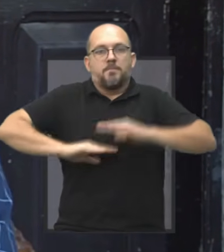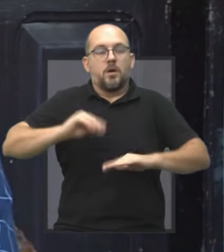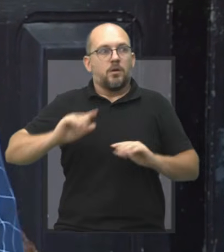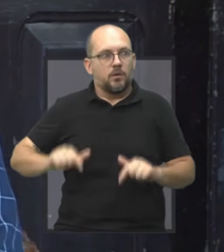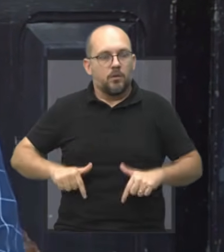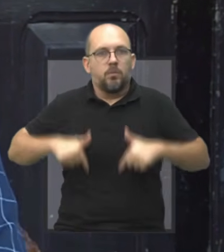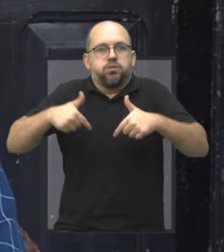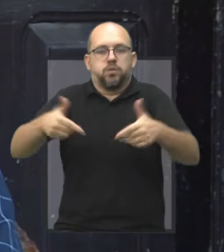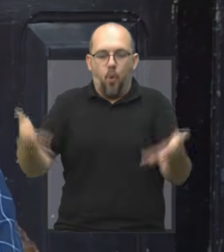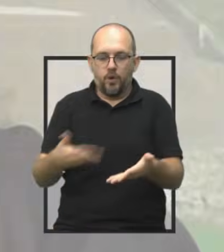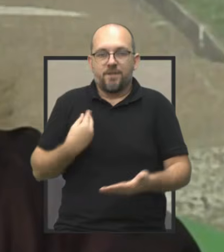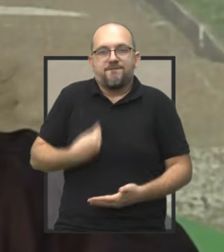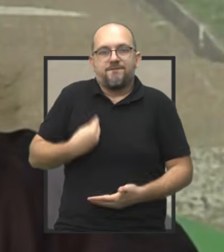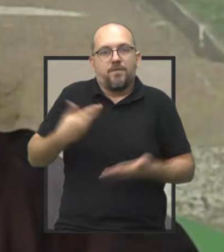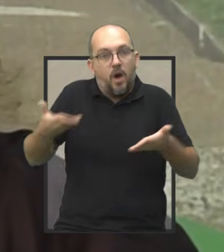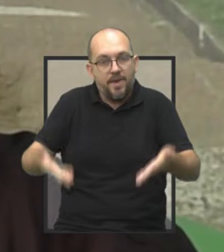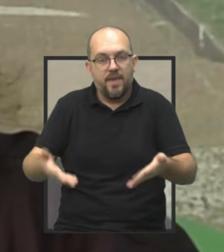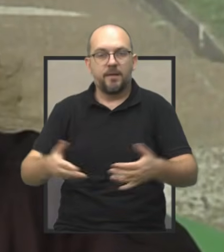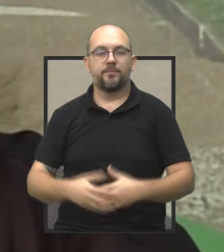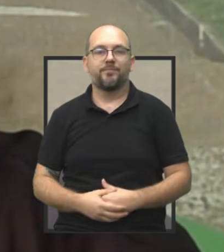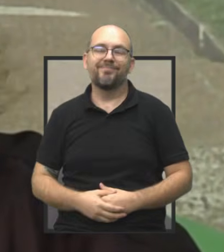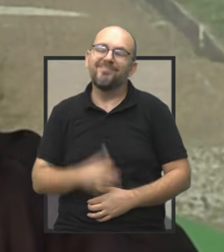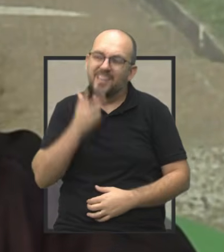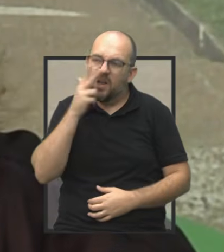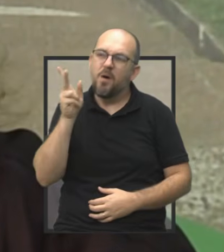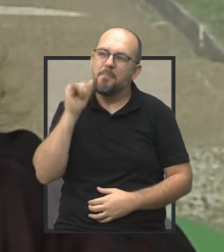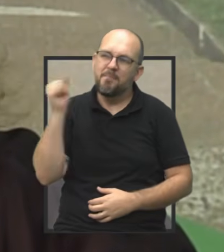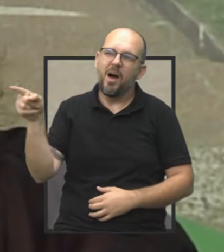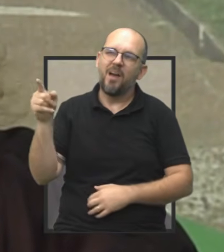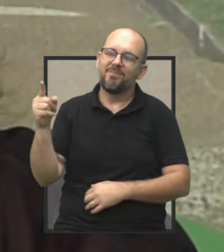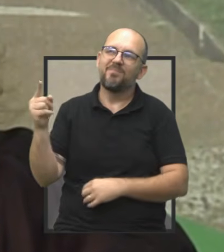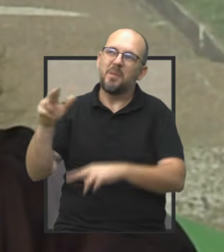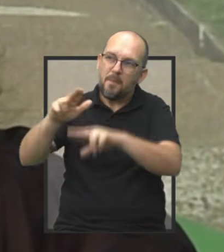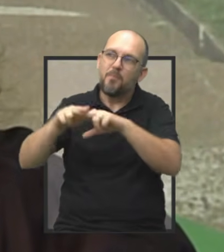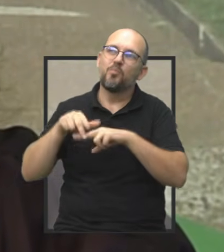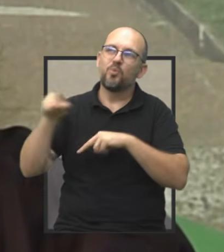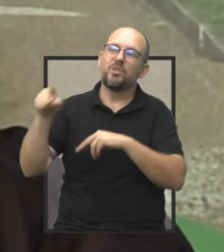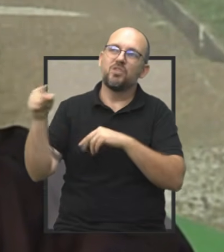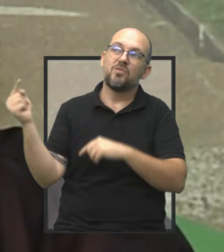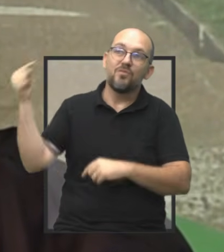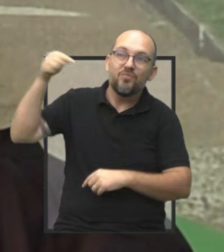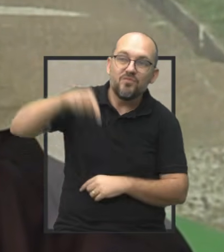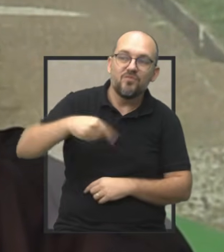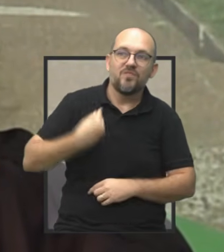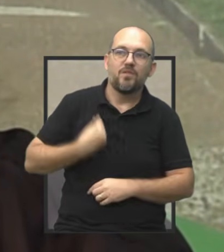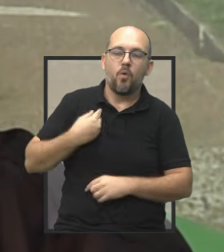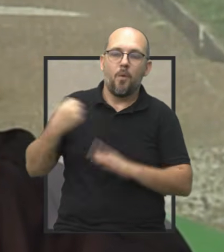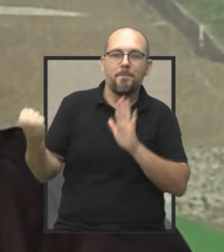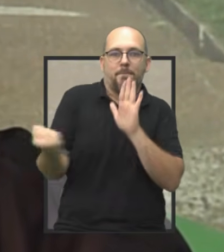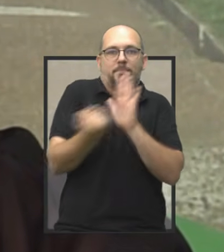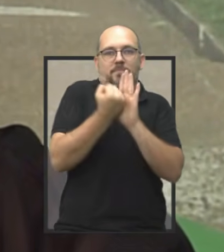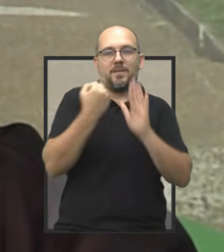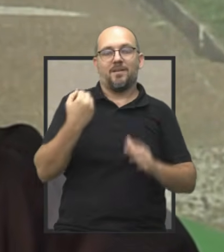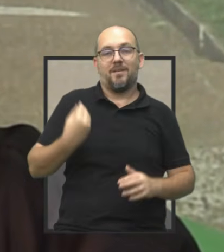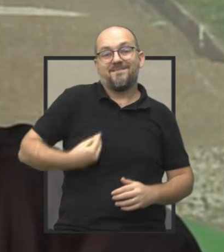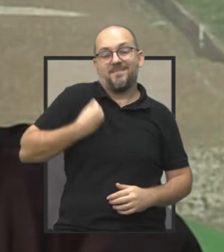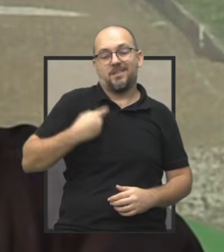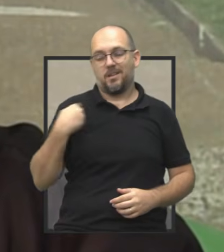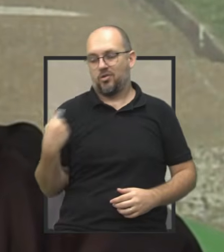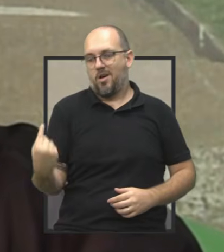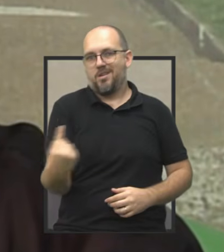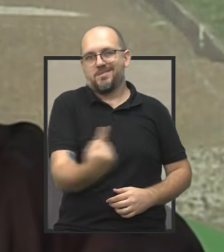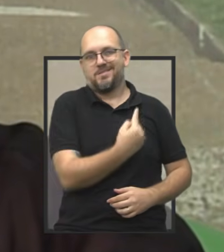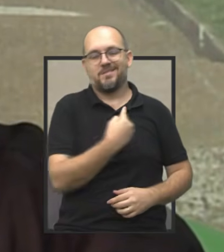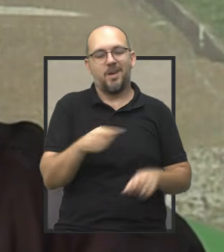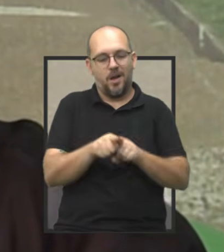que trouxe a gente até aqui. E eu acho que ele passou aqui para isso. Para deixar esse legado pra gente e para